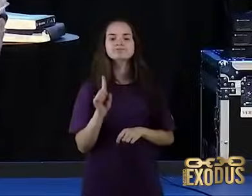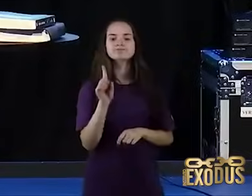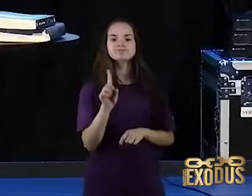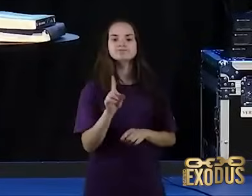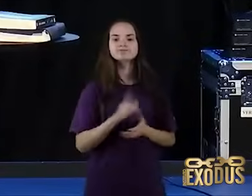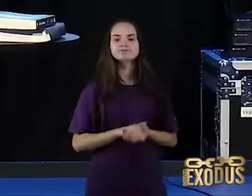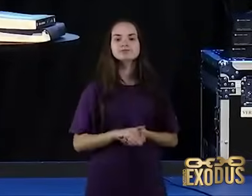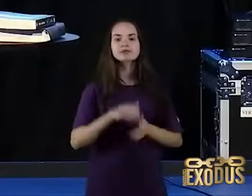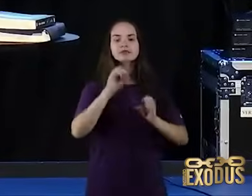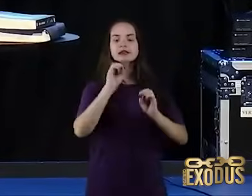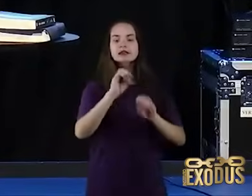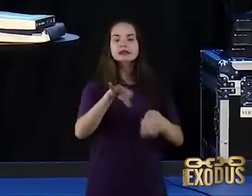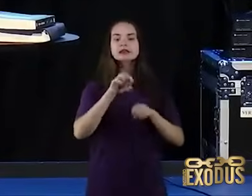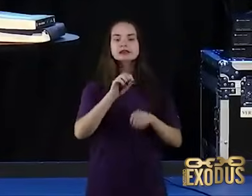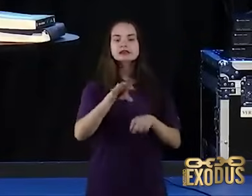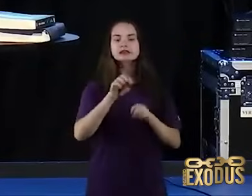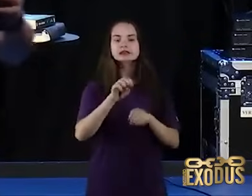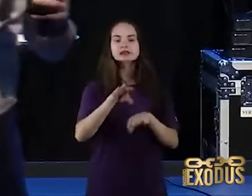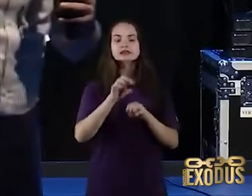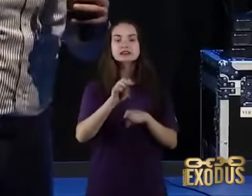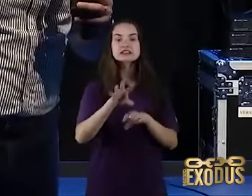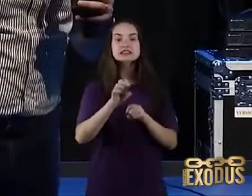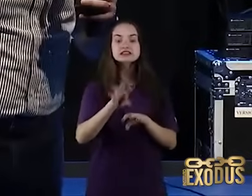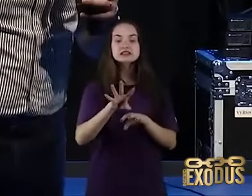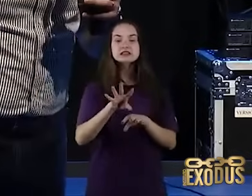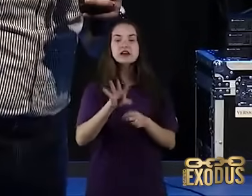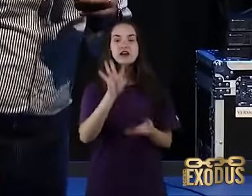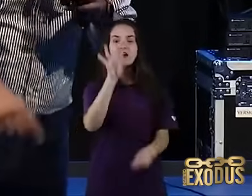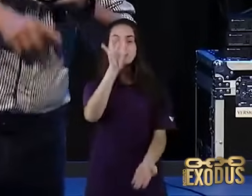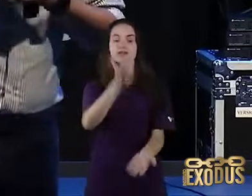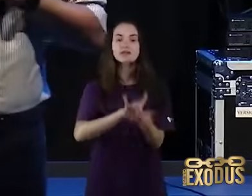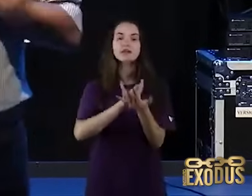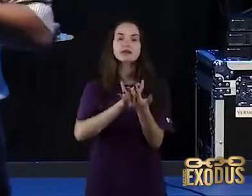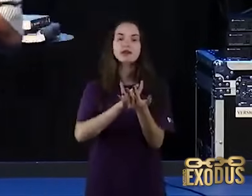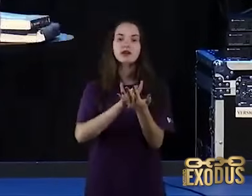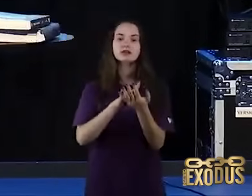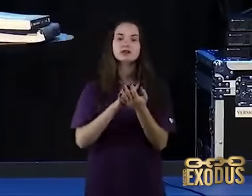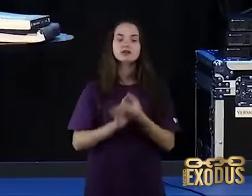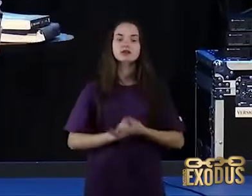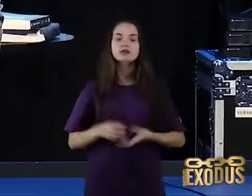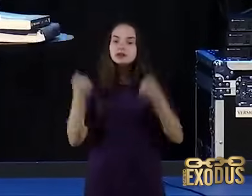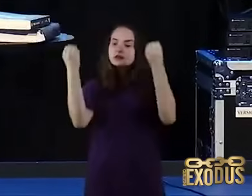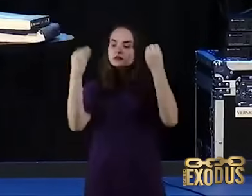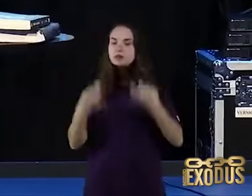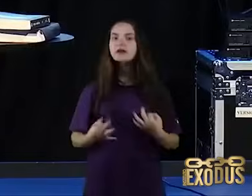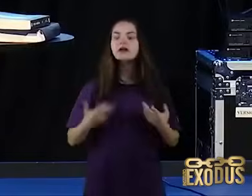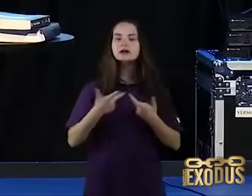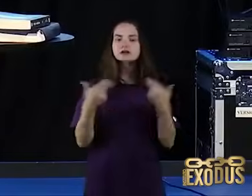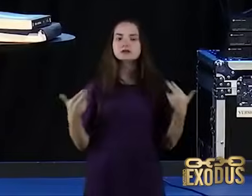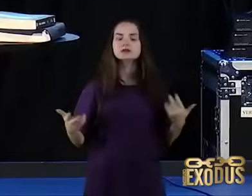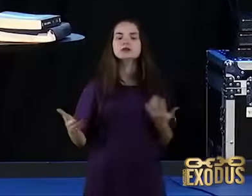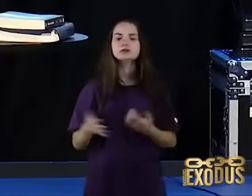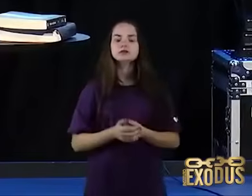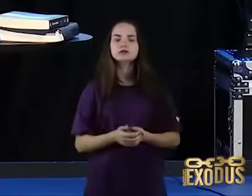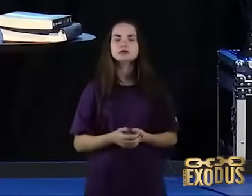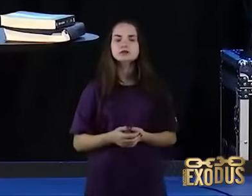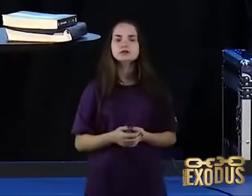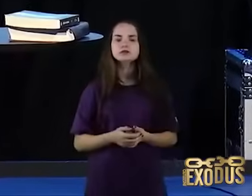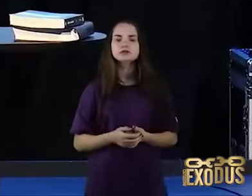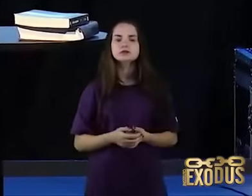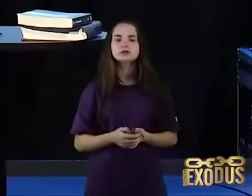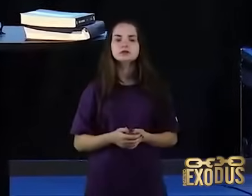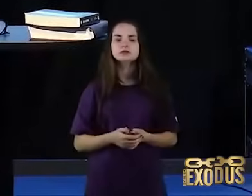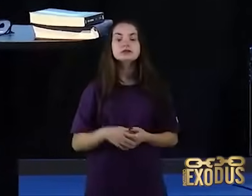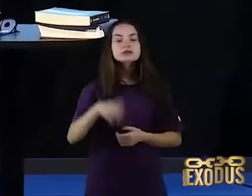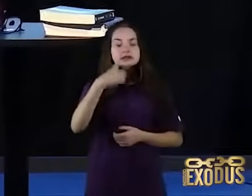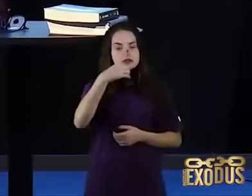não é mais para ensinar a verdade é para desmentir a mentira olhe para mim 100